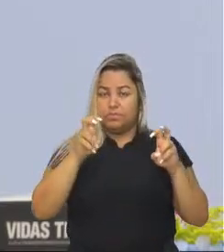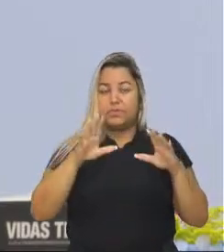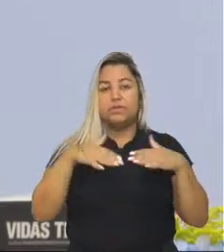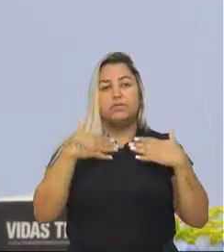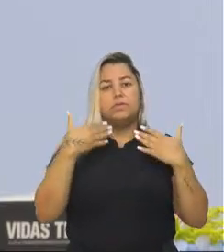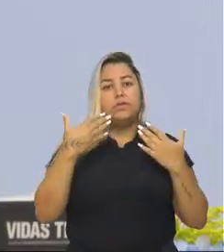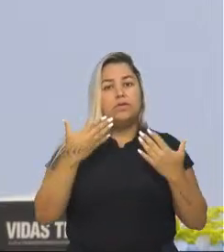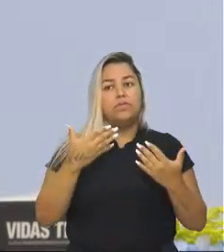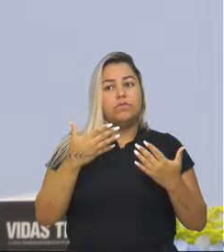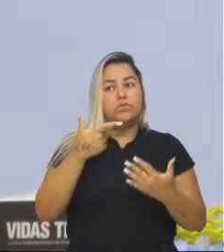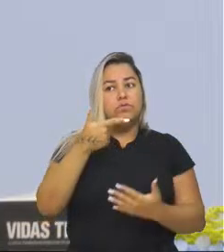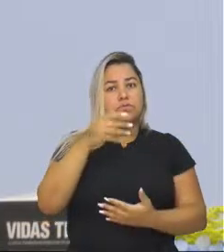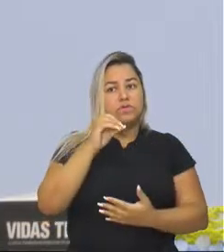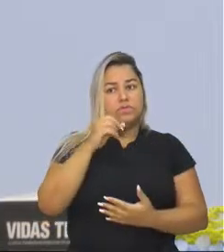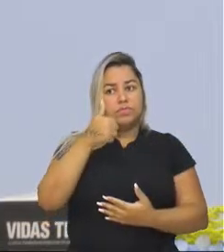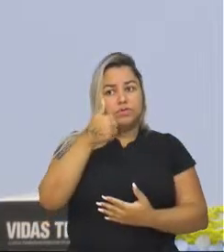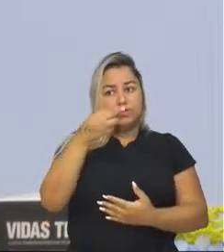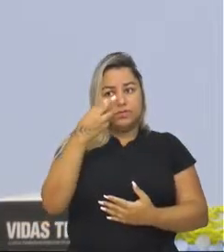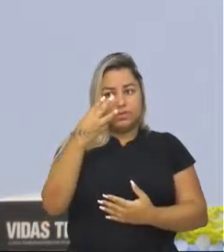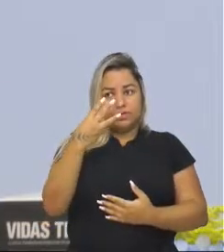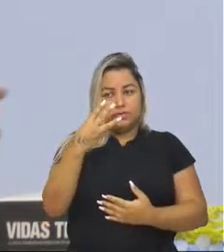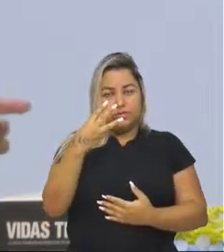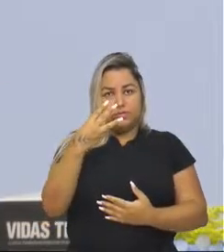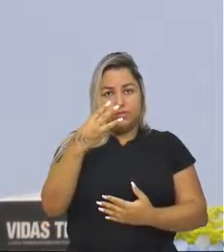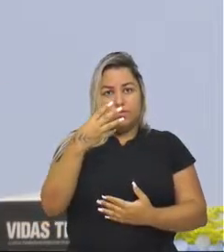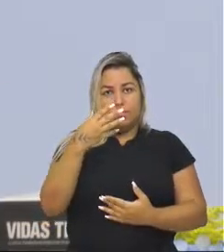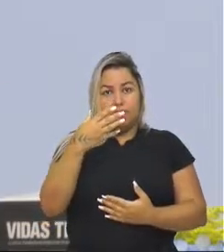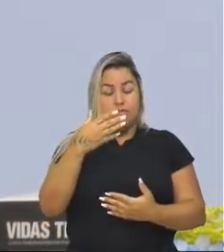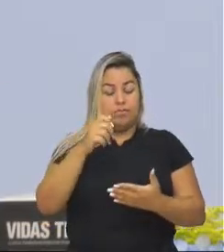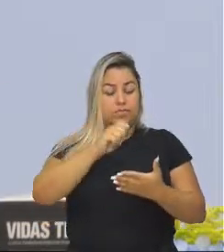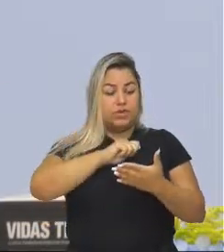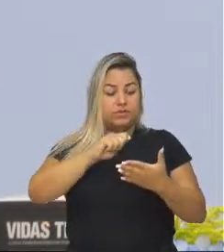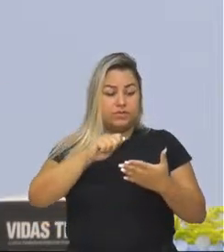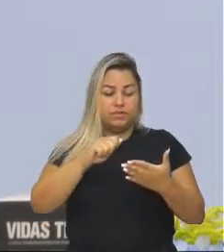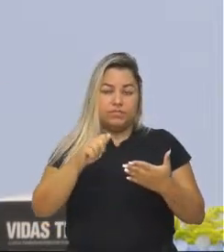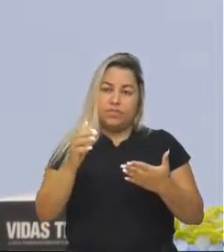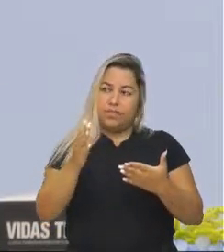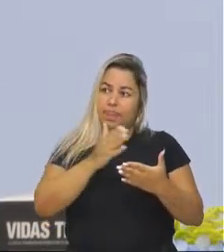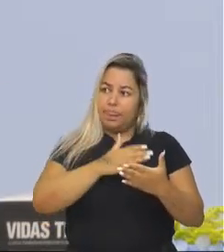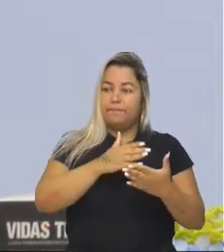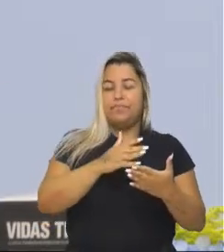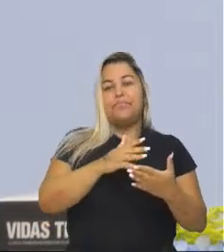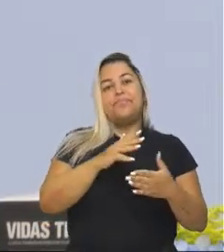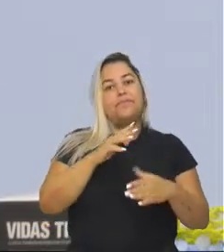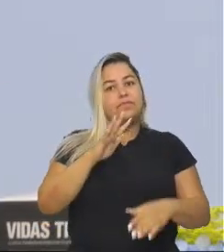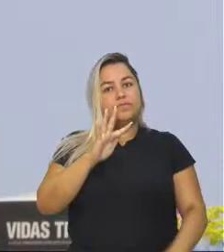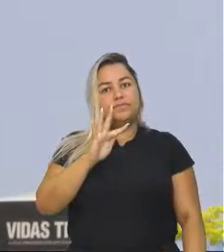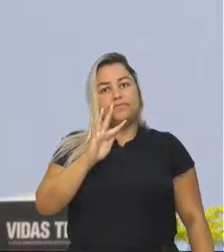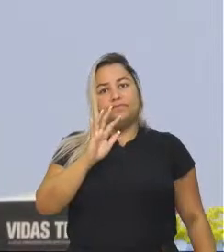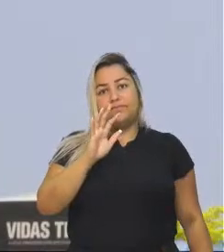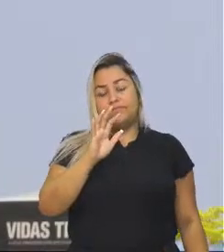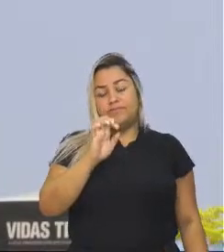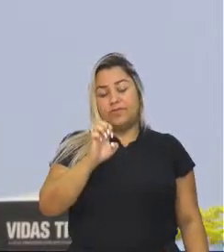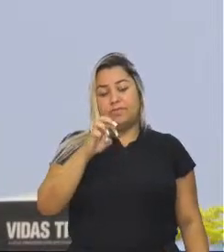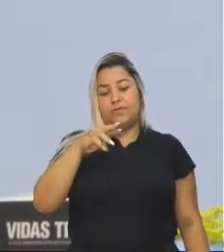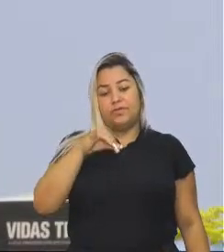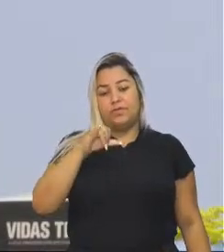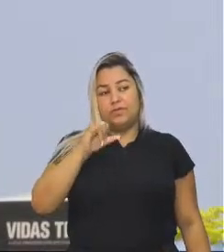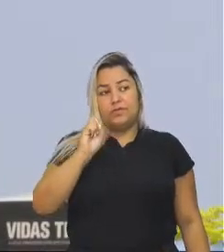em 2013, quando eu pedi para o João escrever a contracapa do transfeminismo, que 2012,